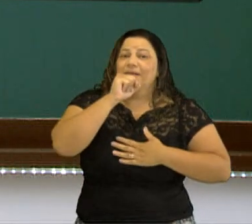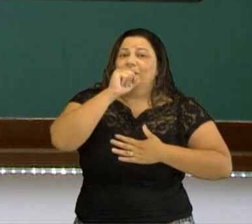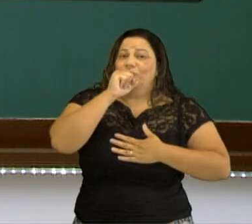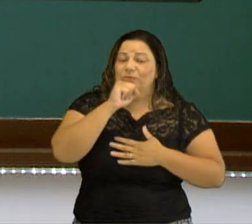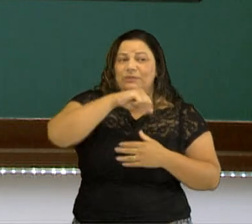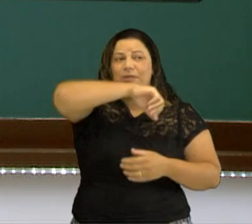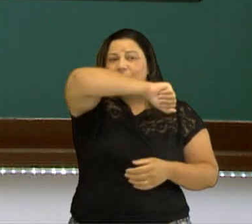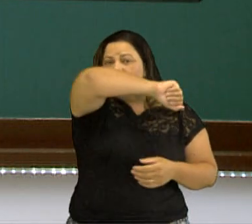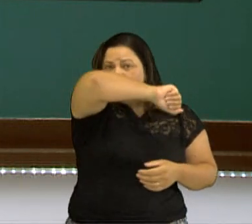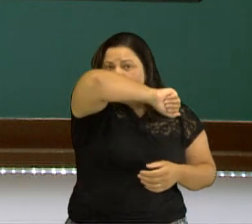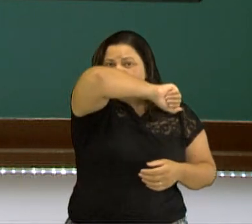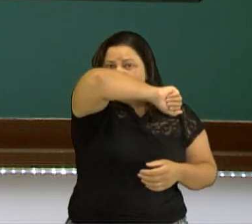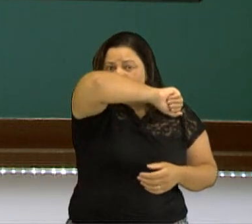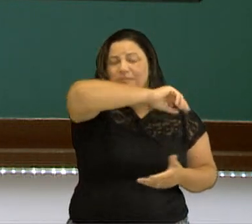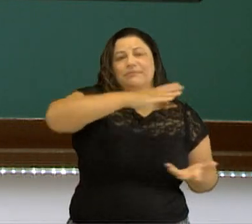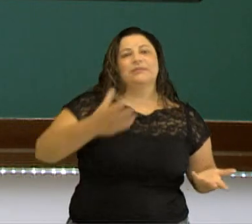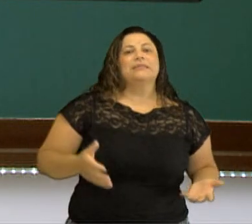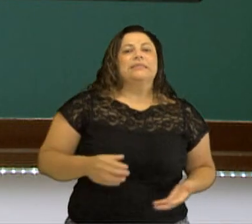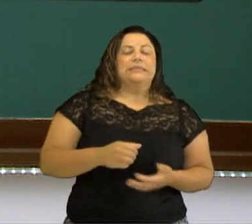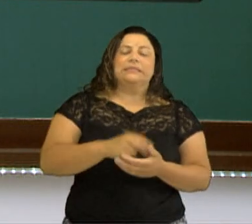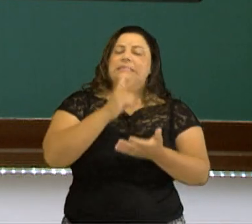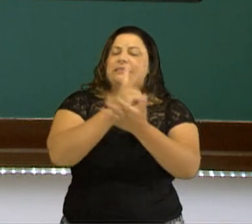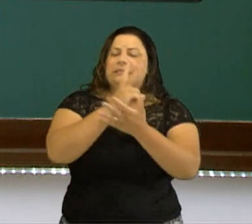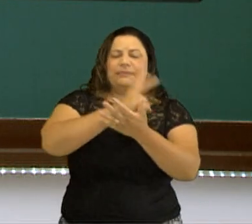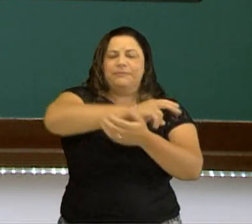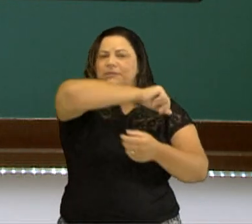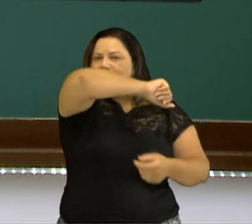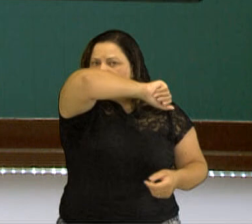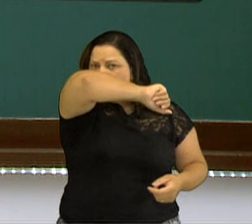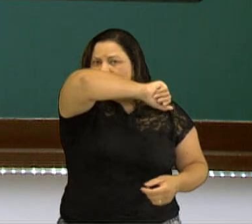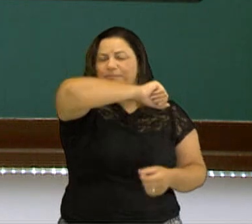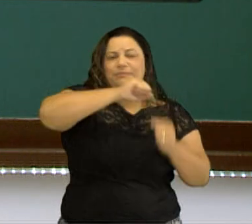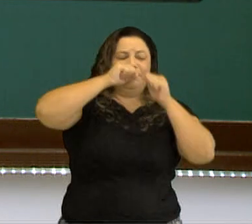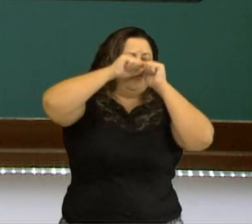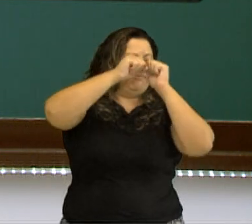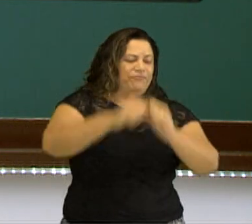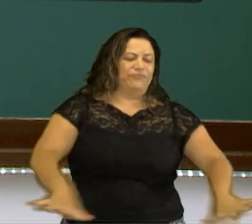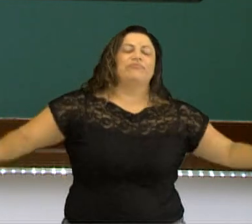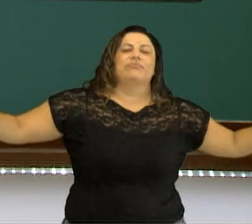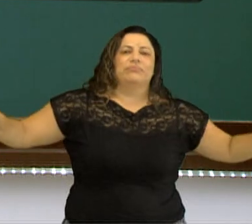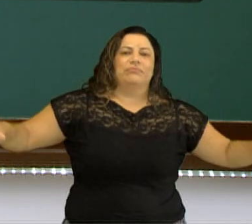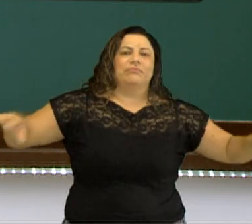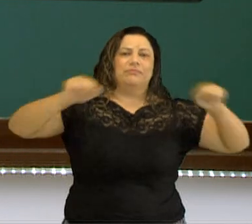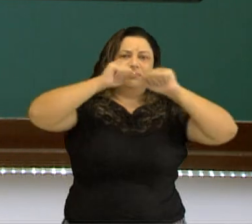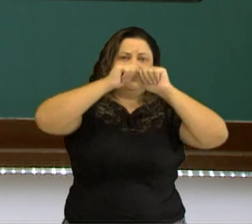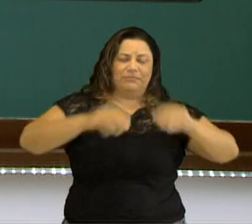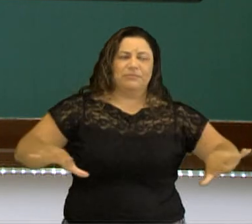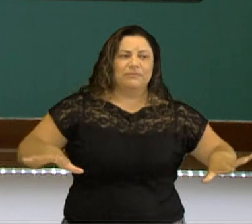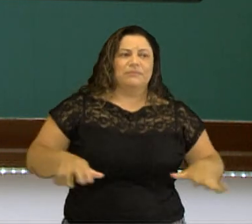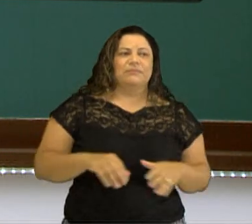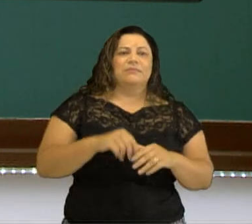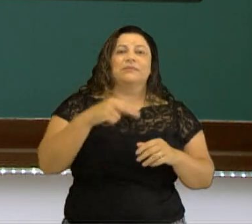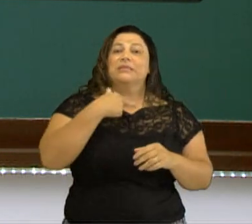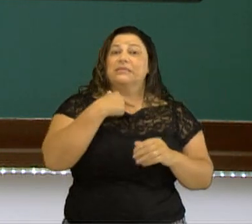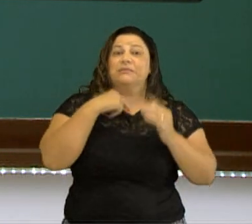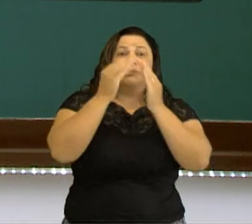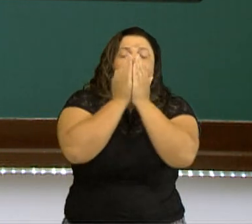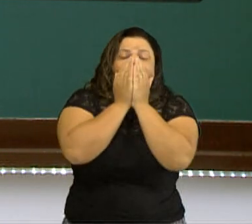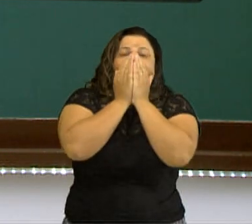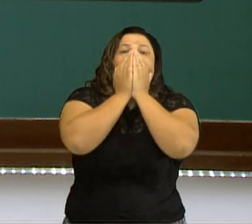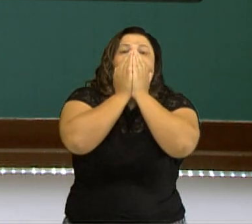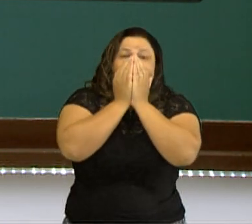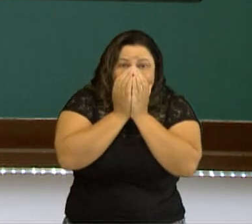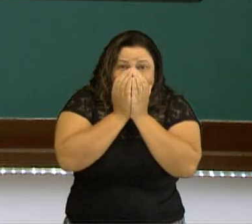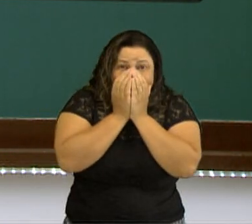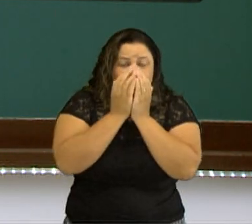espirrar, cobrir a mão, cobrir o rosto com a mão, para que você não espalhe as gotículas. E por que eu não posso colocar a mão? Porque se você